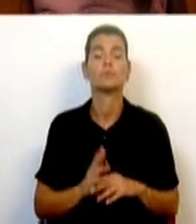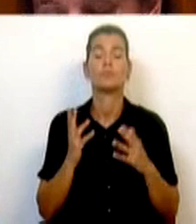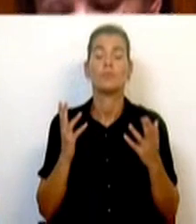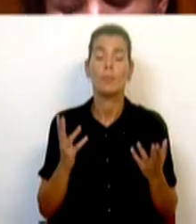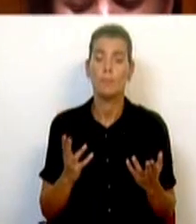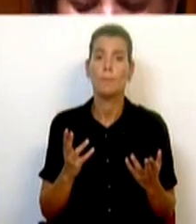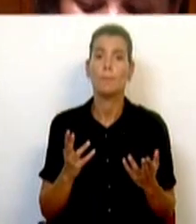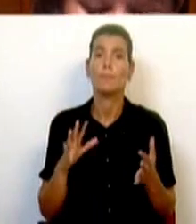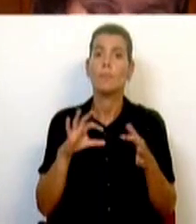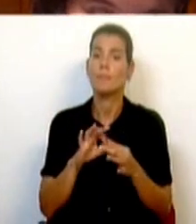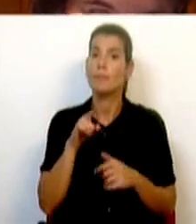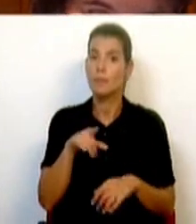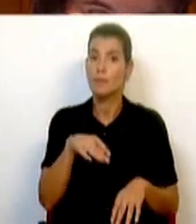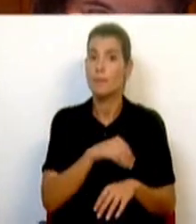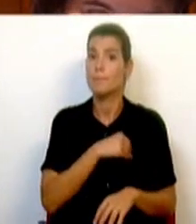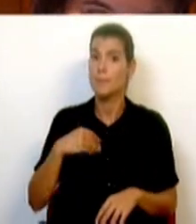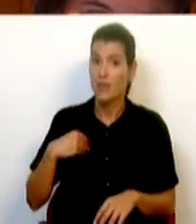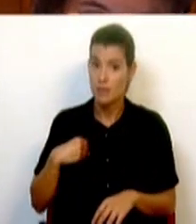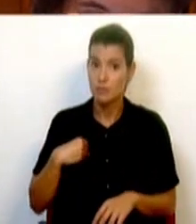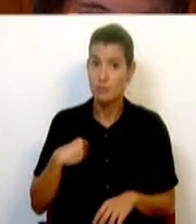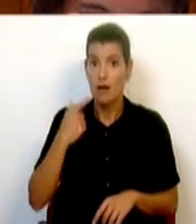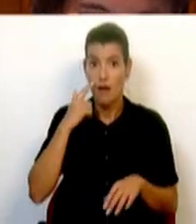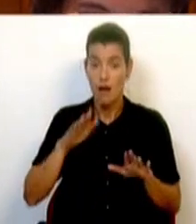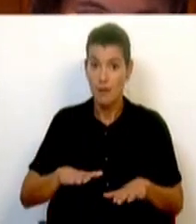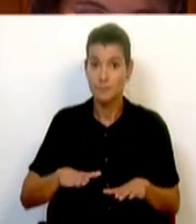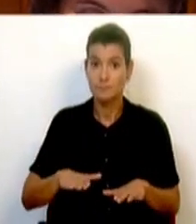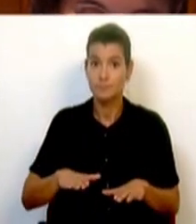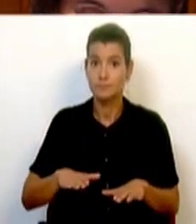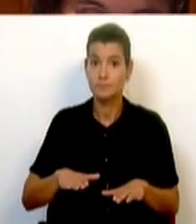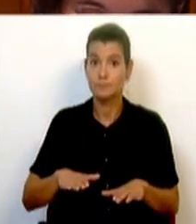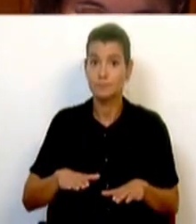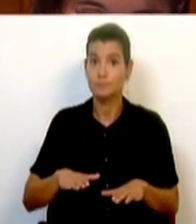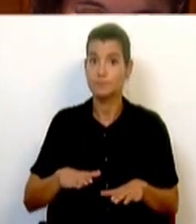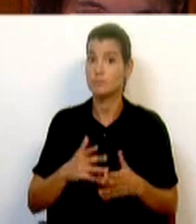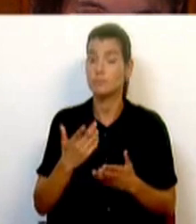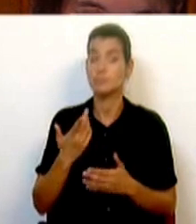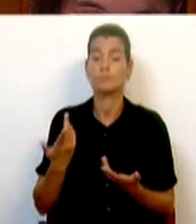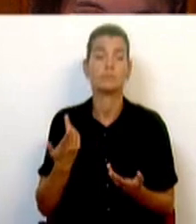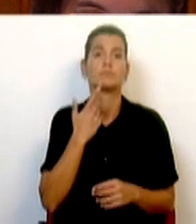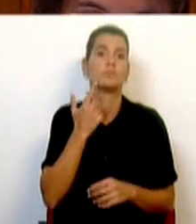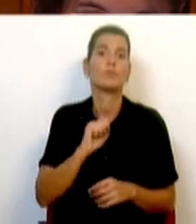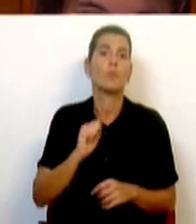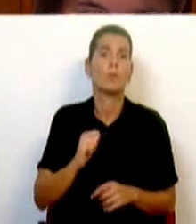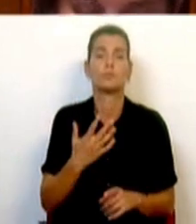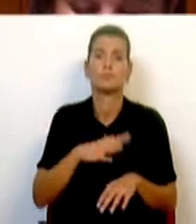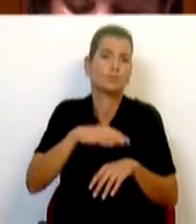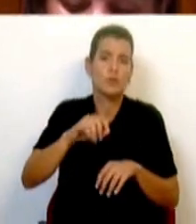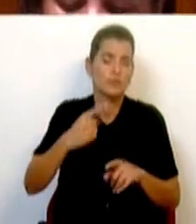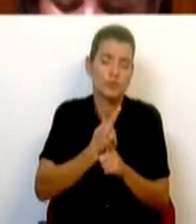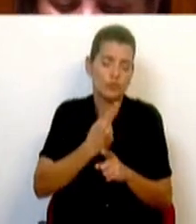Relativamente aos médicos que já estão, que não possam integrar, por razão